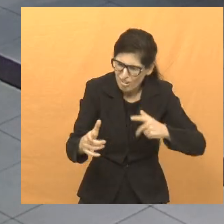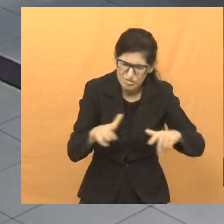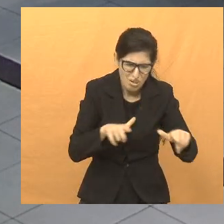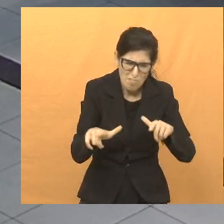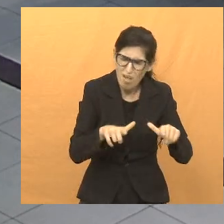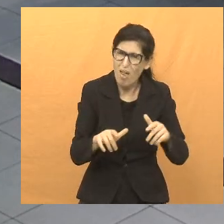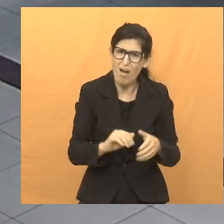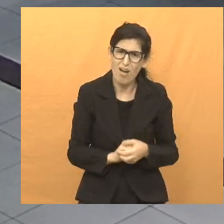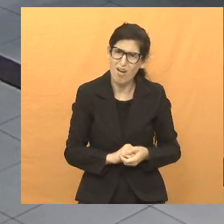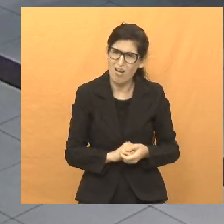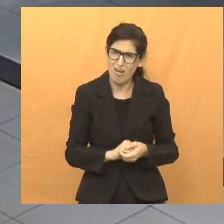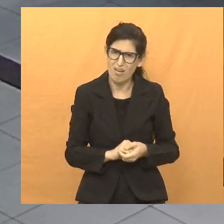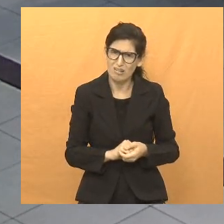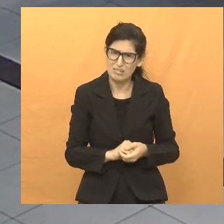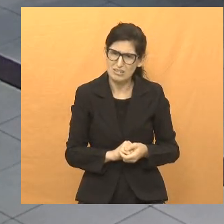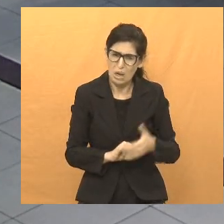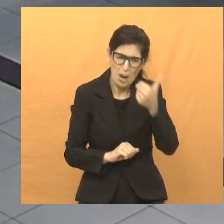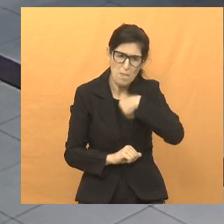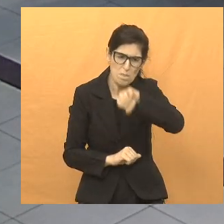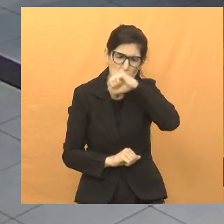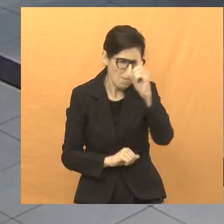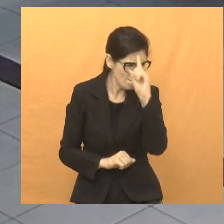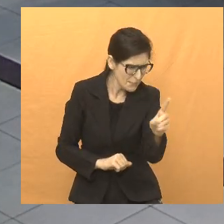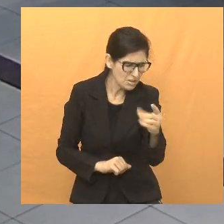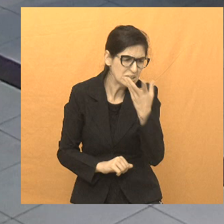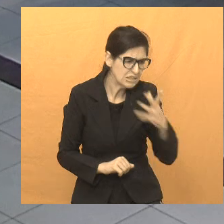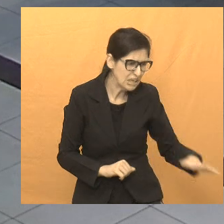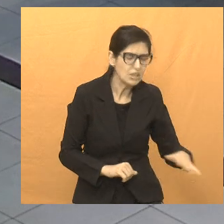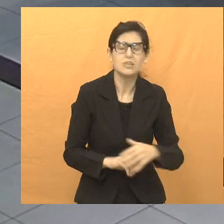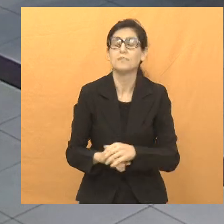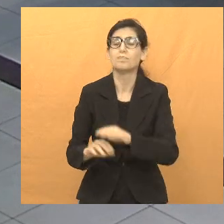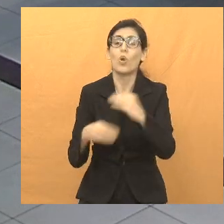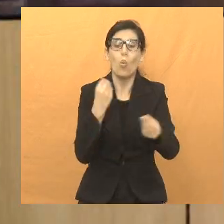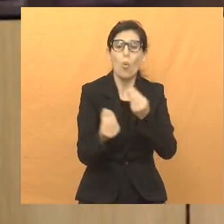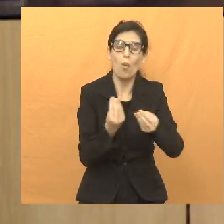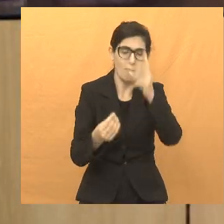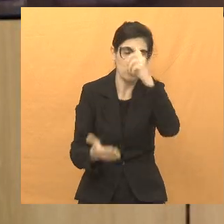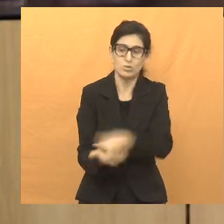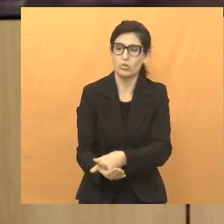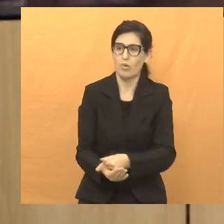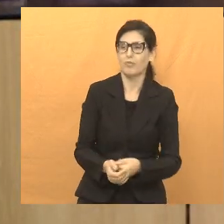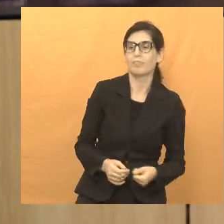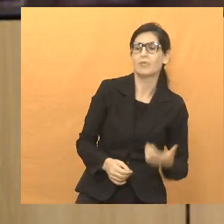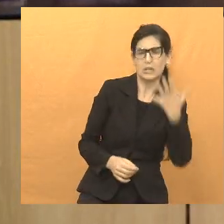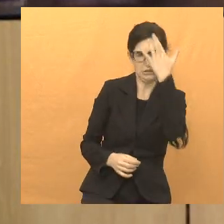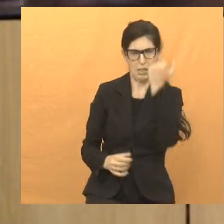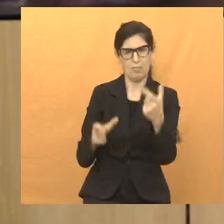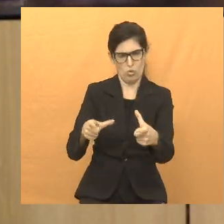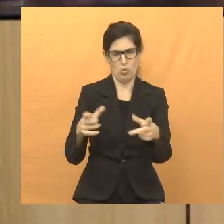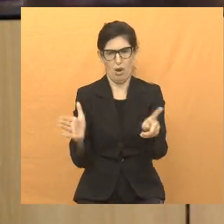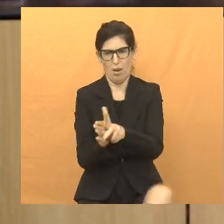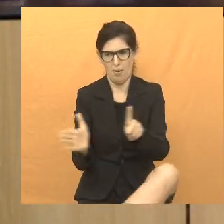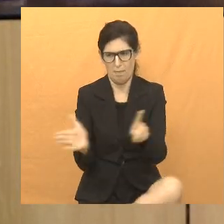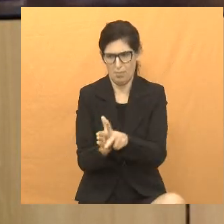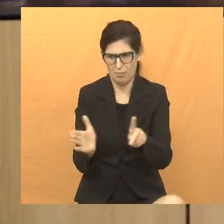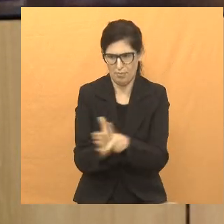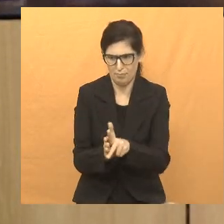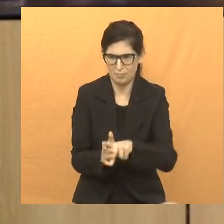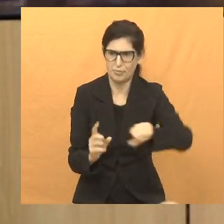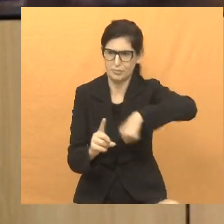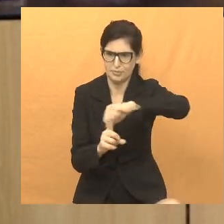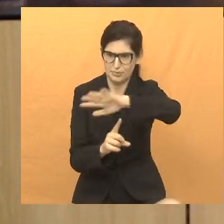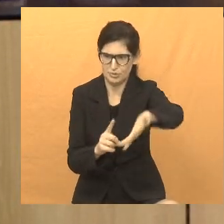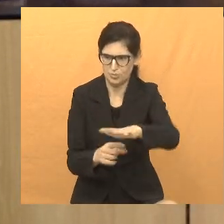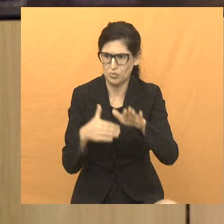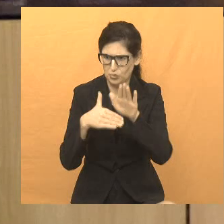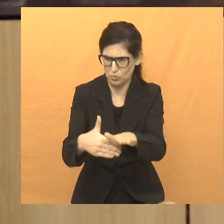a pasta que responde isso é da assistência social, né? A gente conhece um pouquinho de população de rua, porque a gente trabalhou em